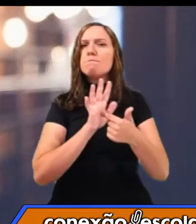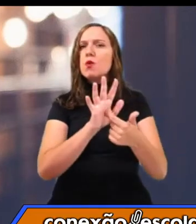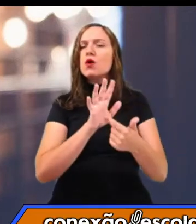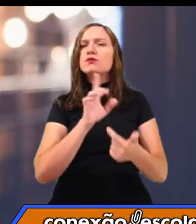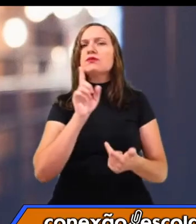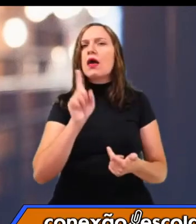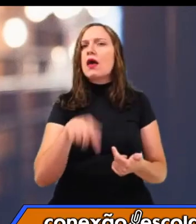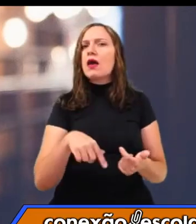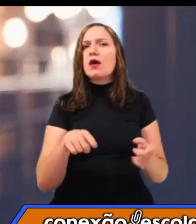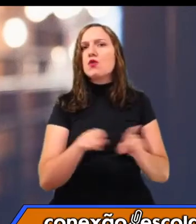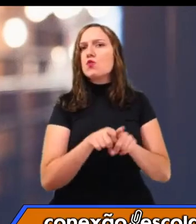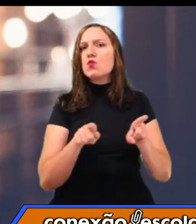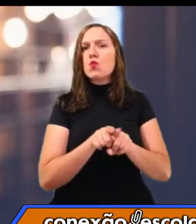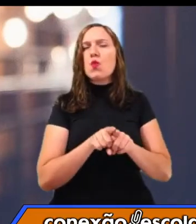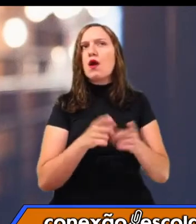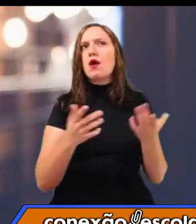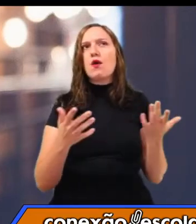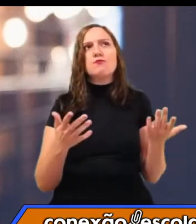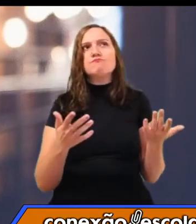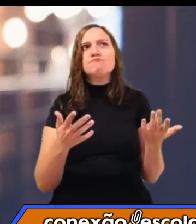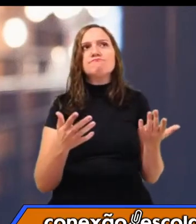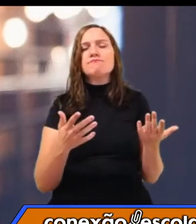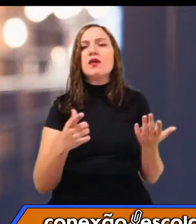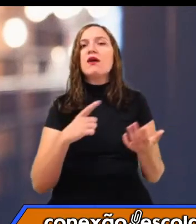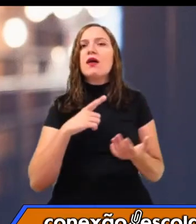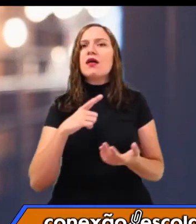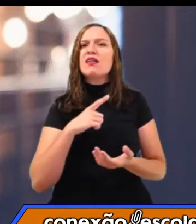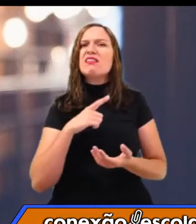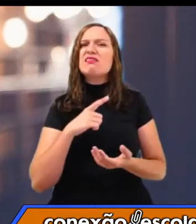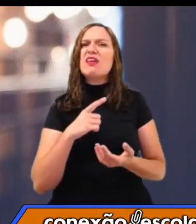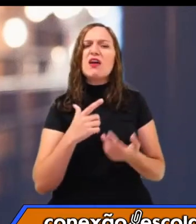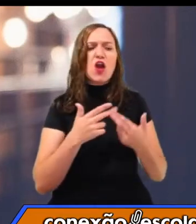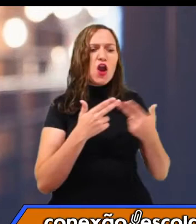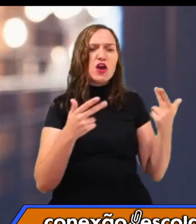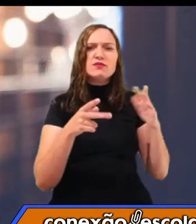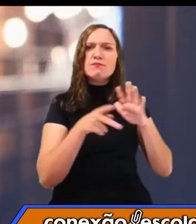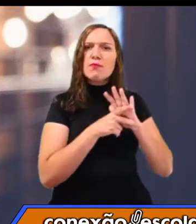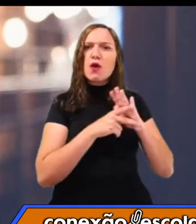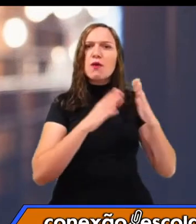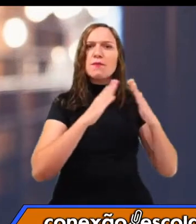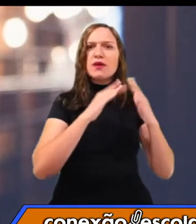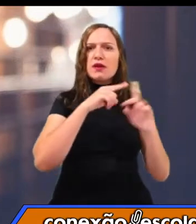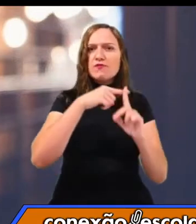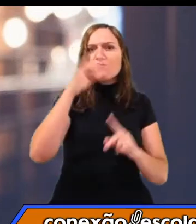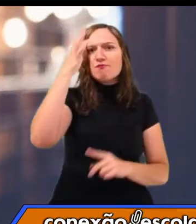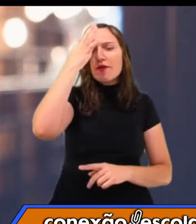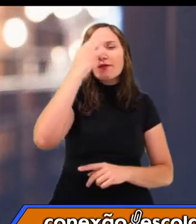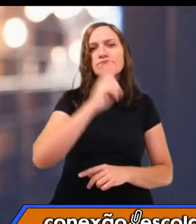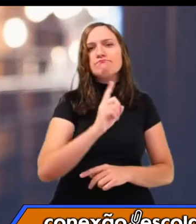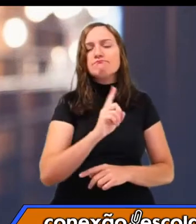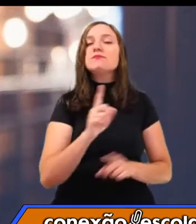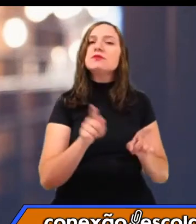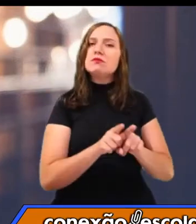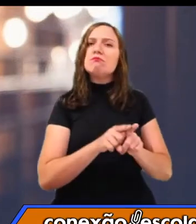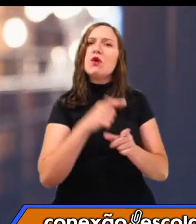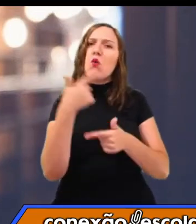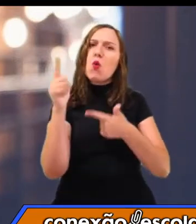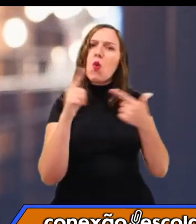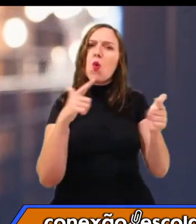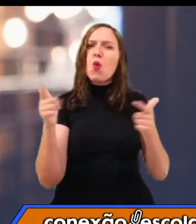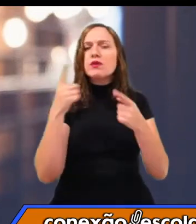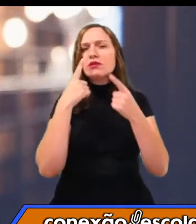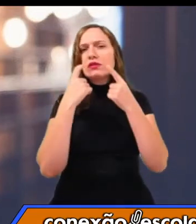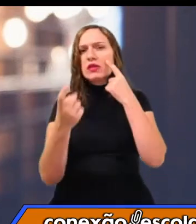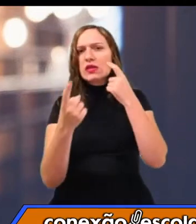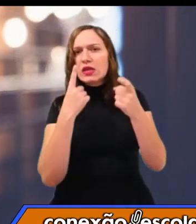A ocupação dos cargos passou a obedecer interesses que não eram só os da fé, né? Pessoas que não tinham muito